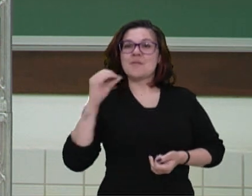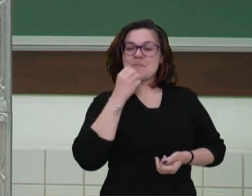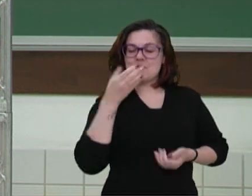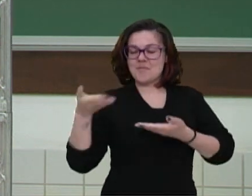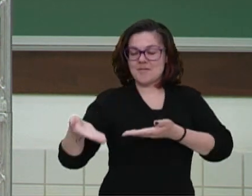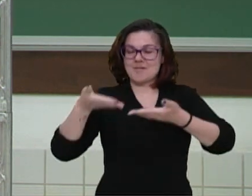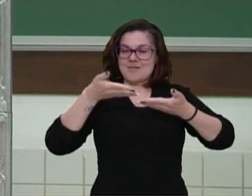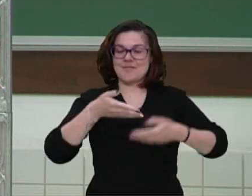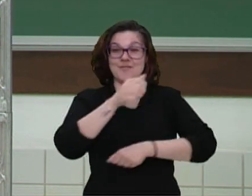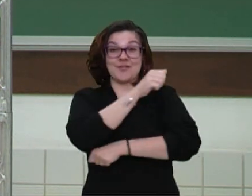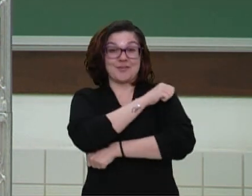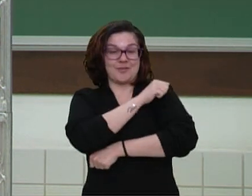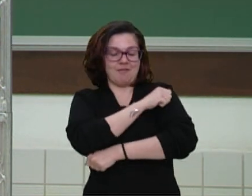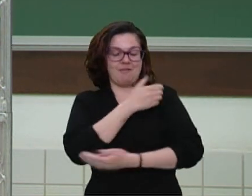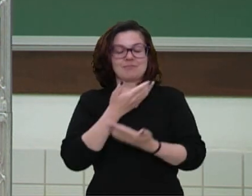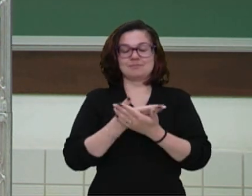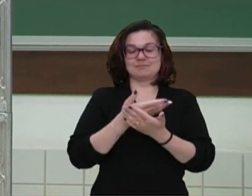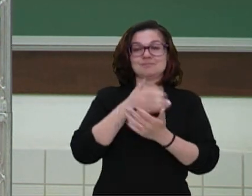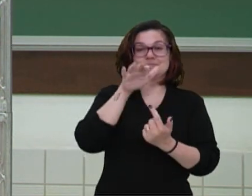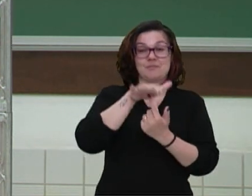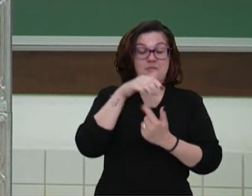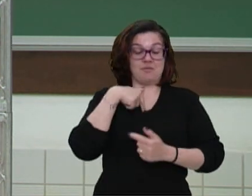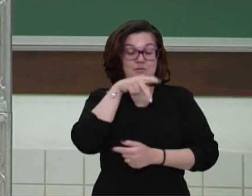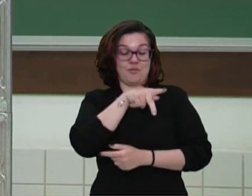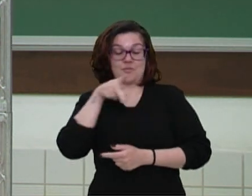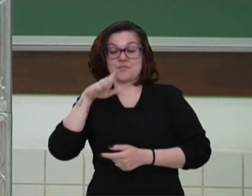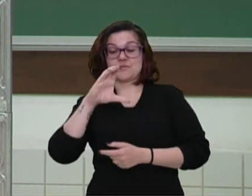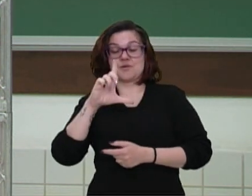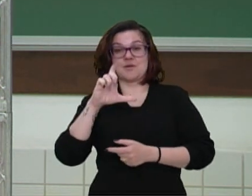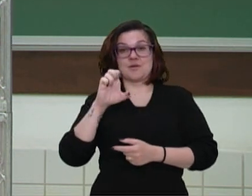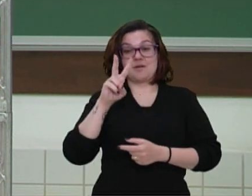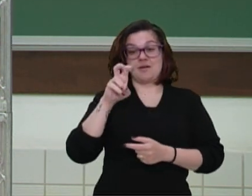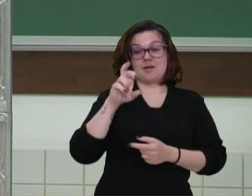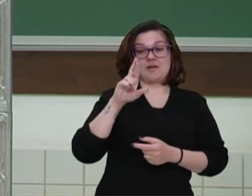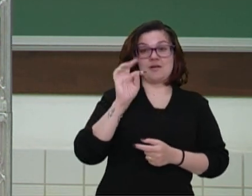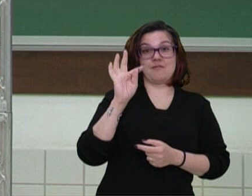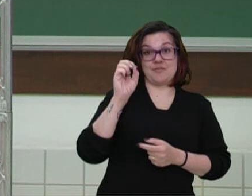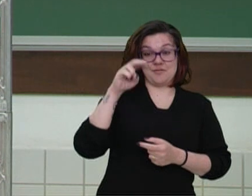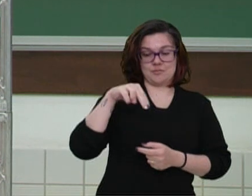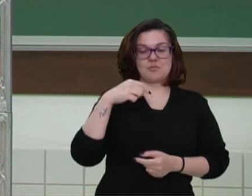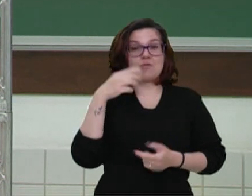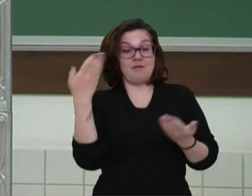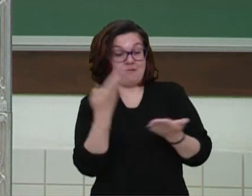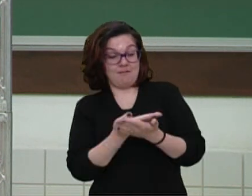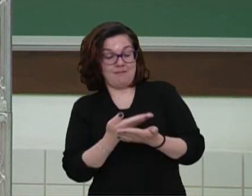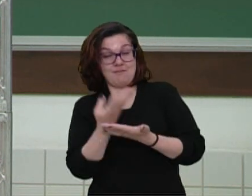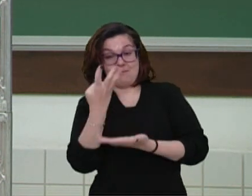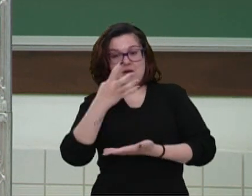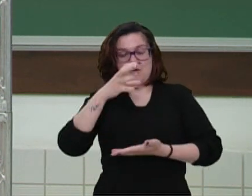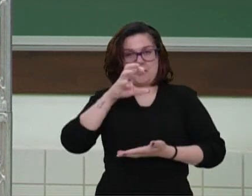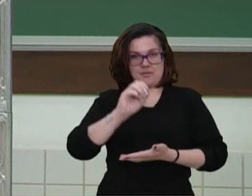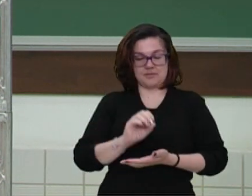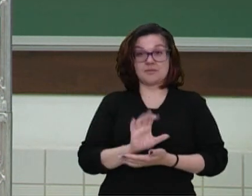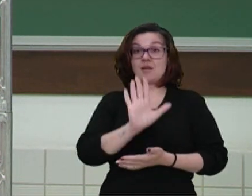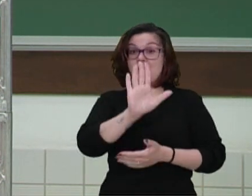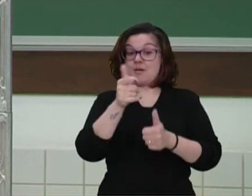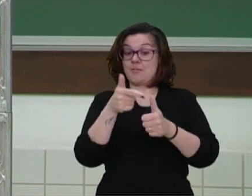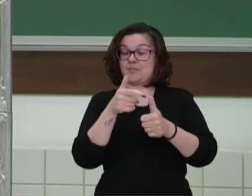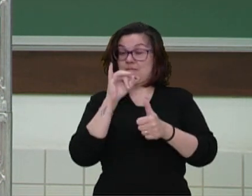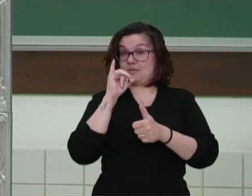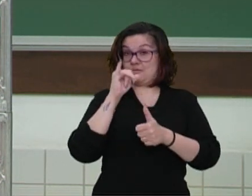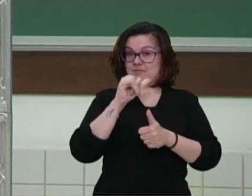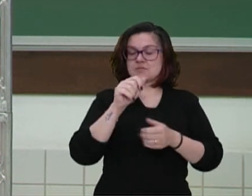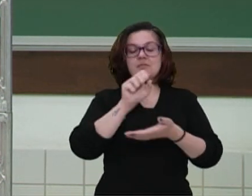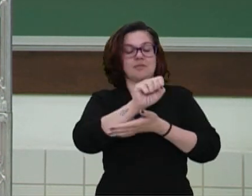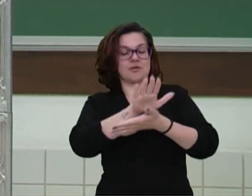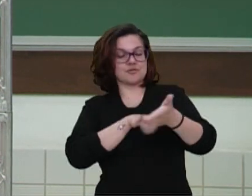Bem-vindos, alunos, ao Aula Paraná. Eu sou o professor Cleverton e esta é a aula número 40 de História. Antes de qualquer coisa, não se esqueça de fazer as